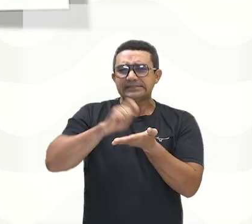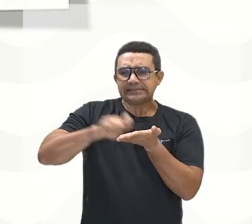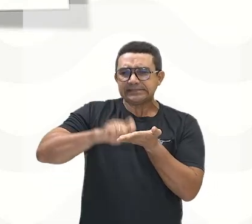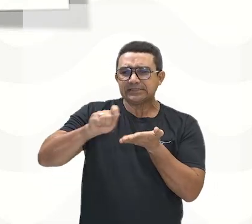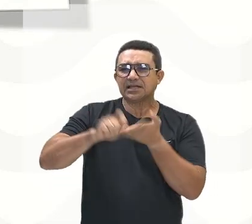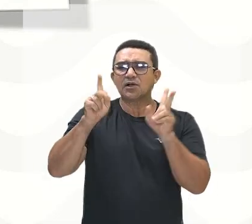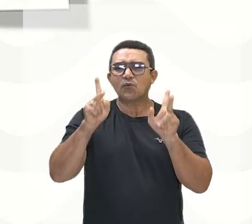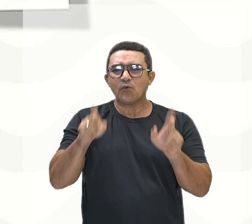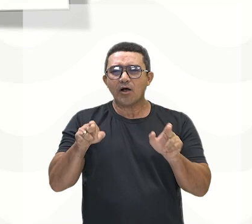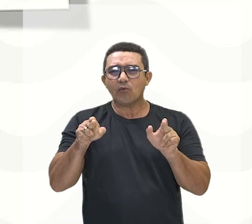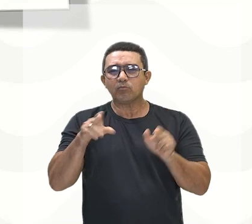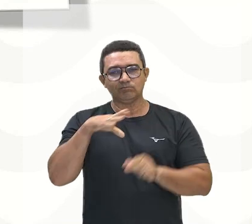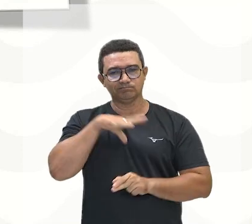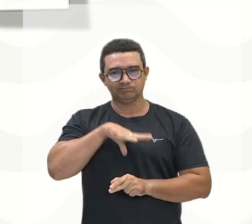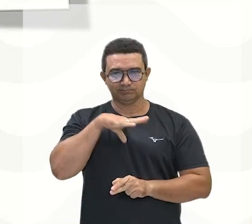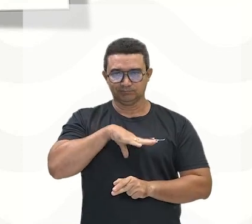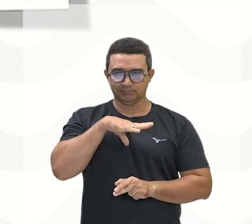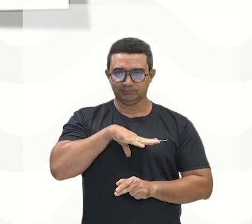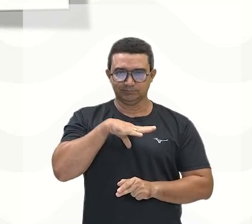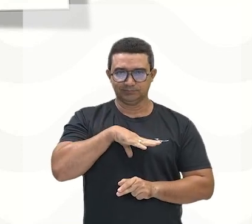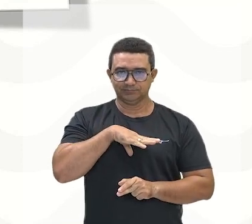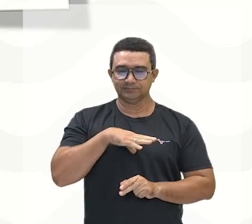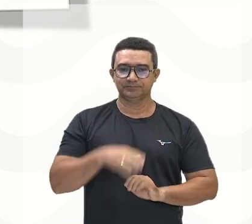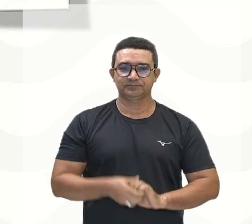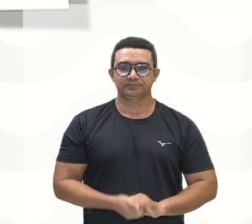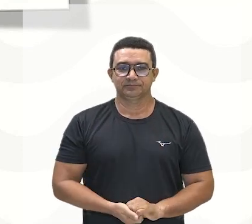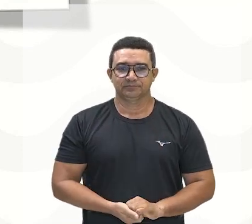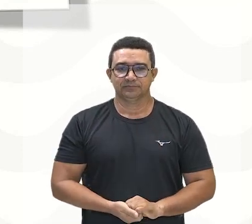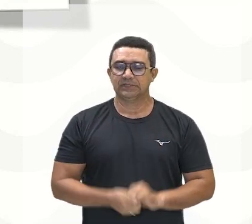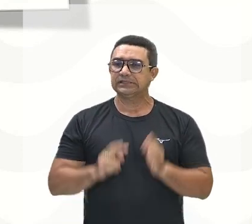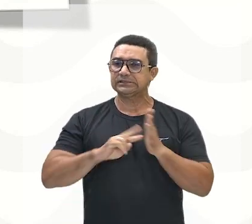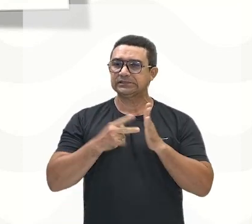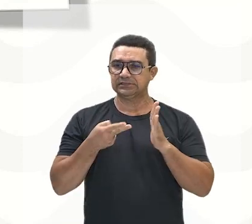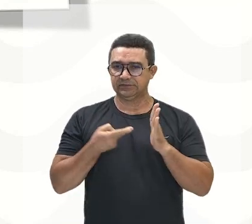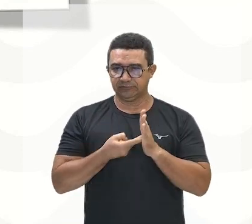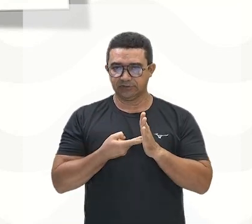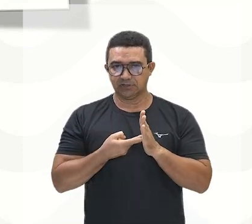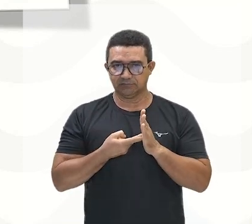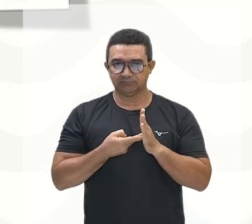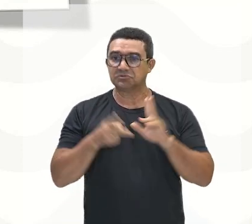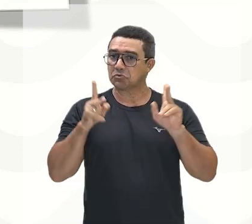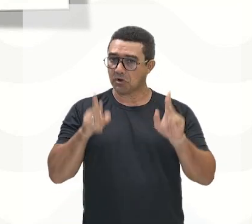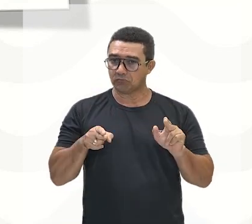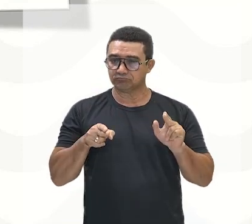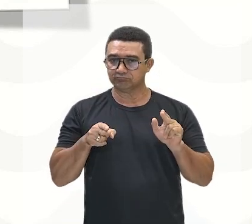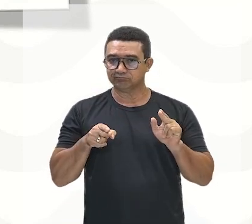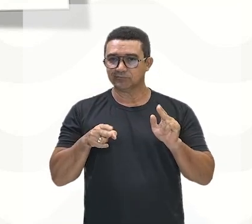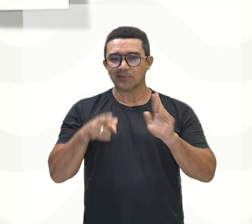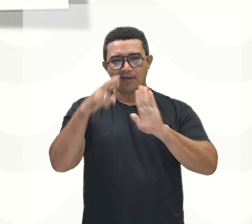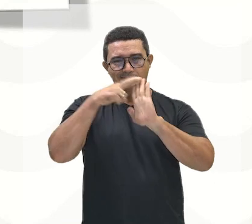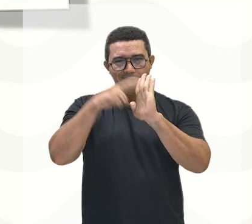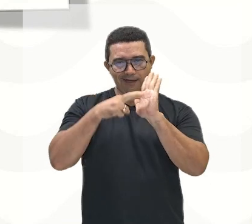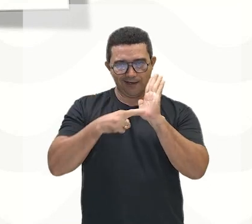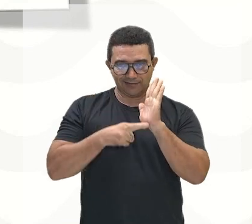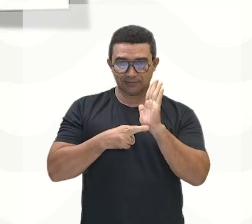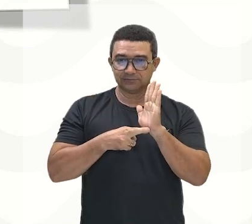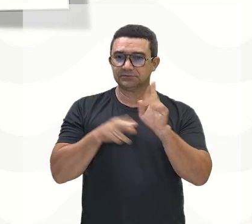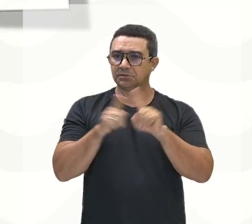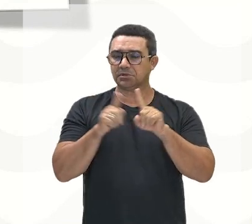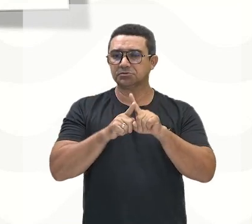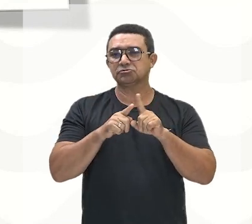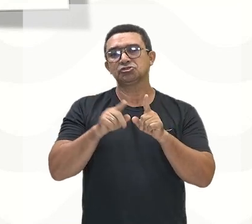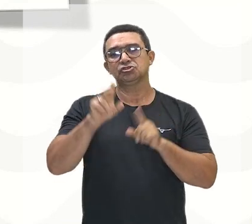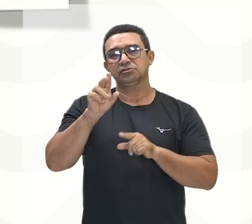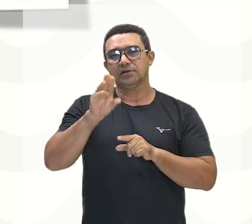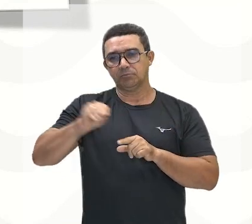essa palavra na língua portuguesa, significa a mesma coisa, só vai mudar ali na pronúncia. Então, quando é assim, nós chamamos